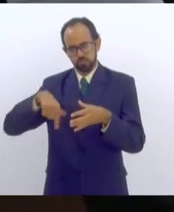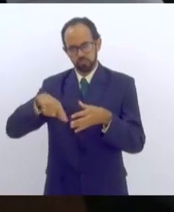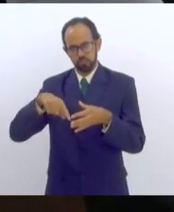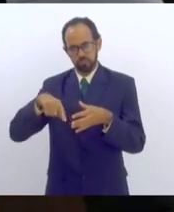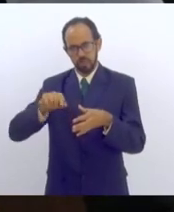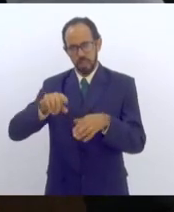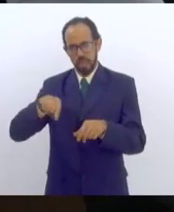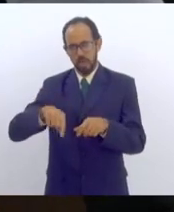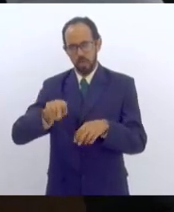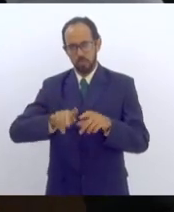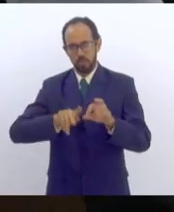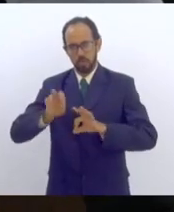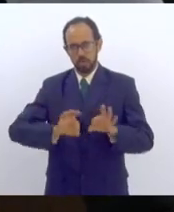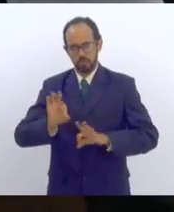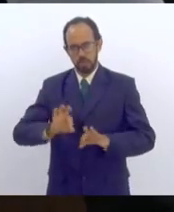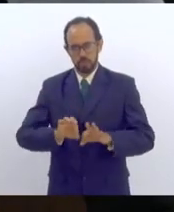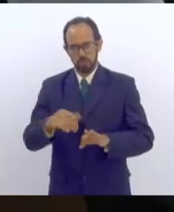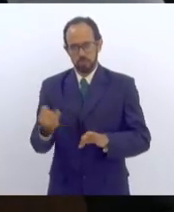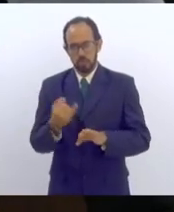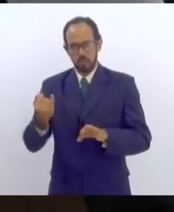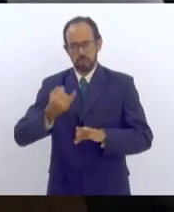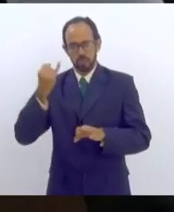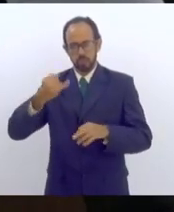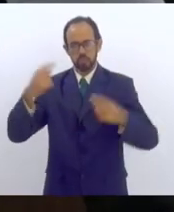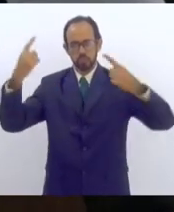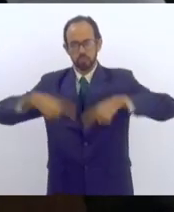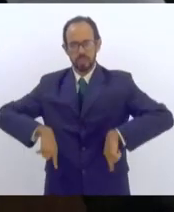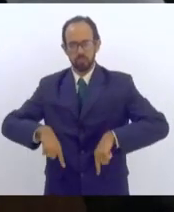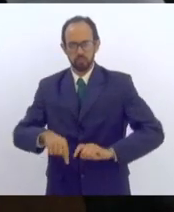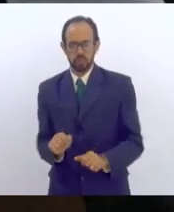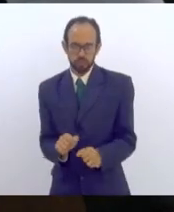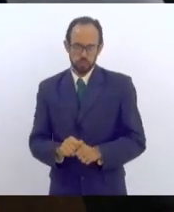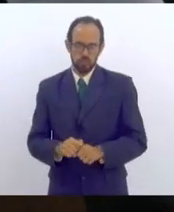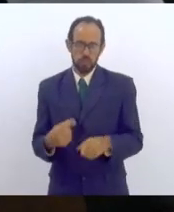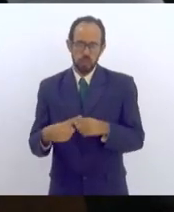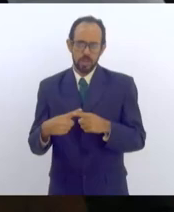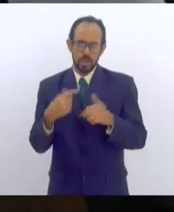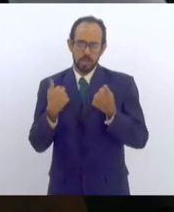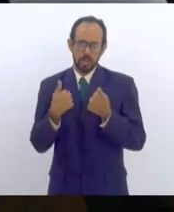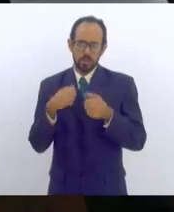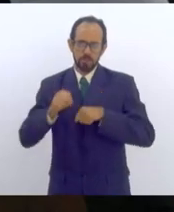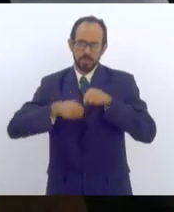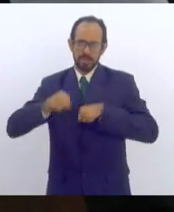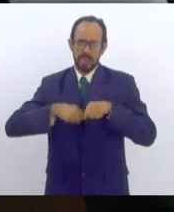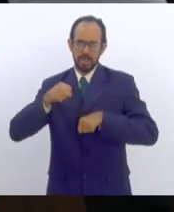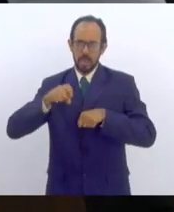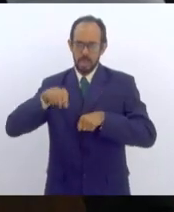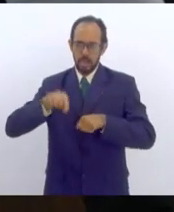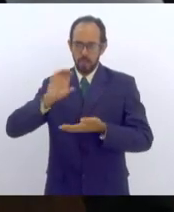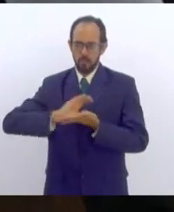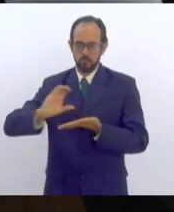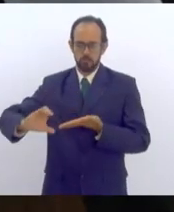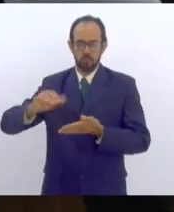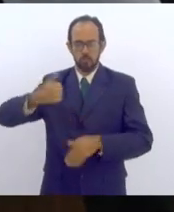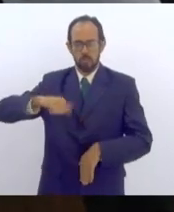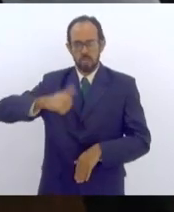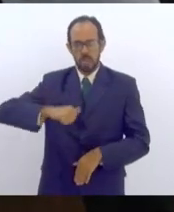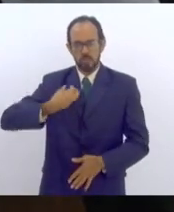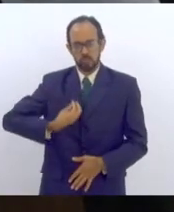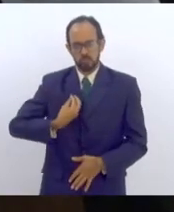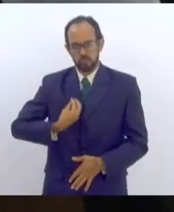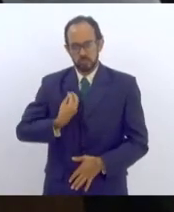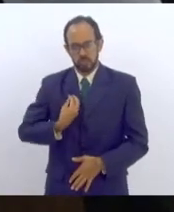cidade de São Gonçalo, e é um desafio muito grande. Porque a bicicleta é também investimento em qualidade de vida,